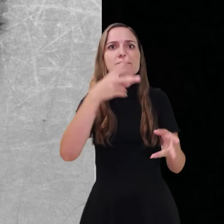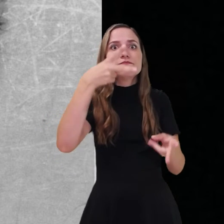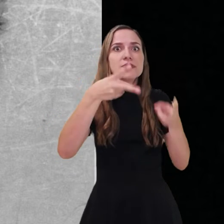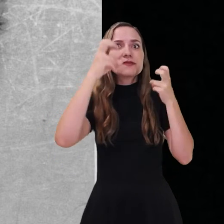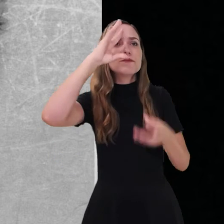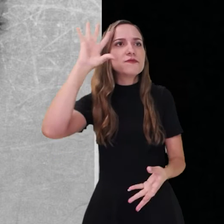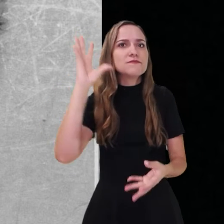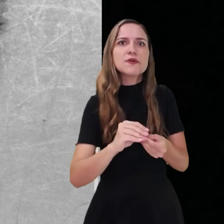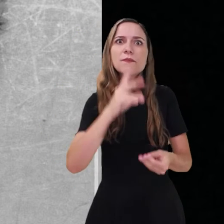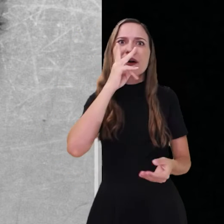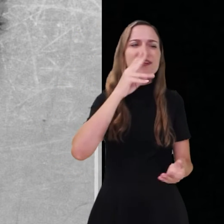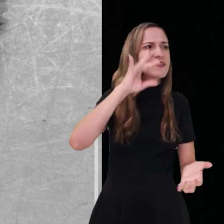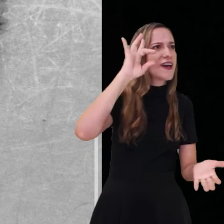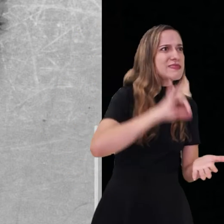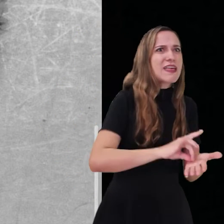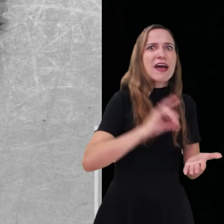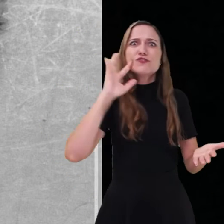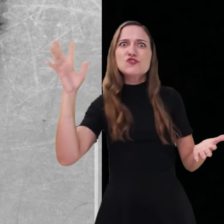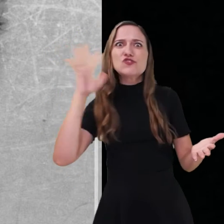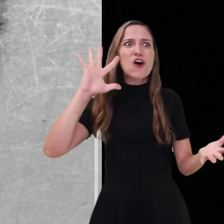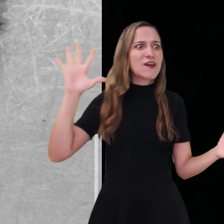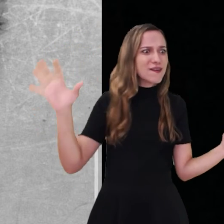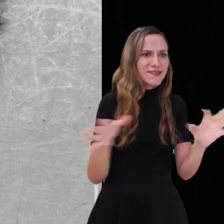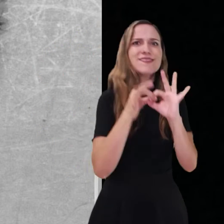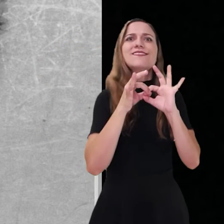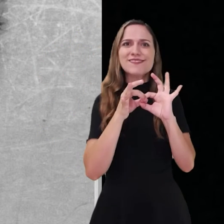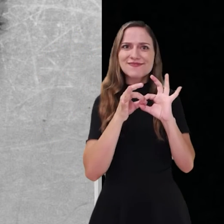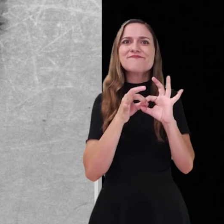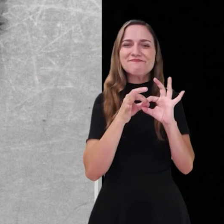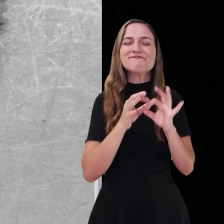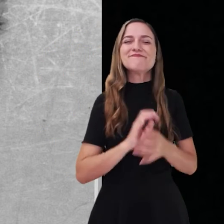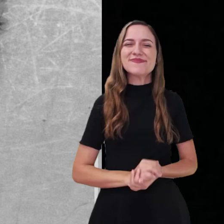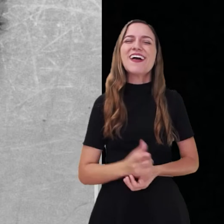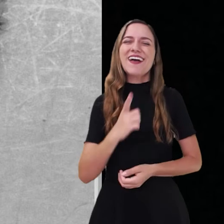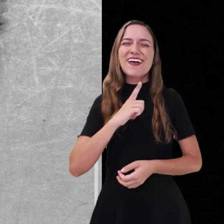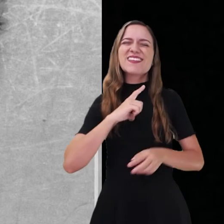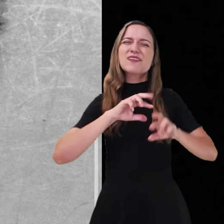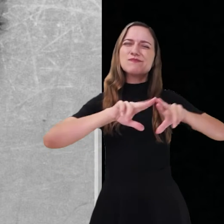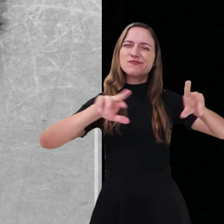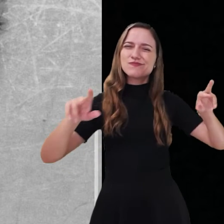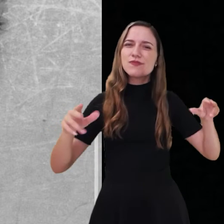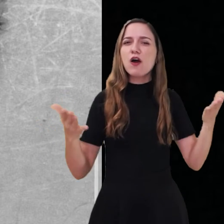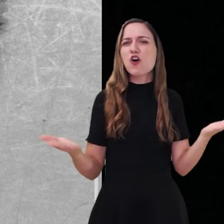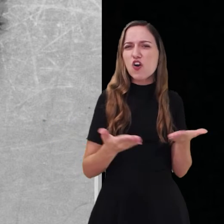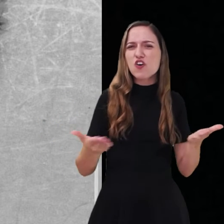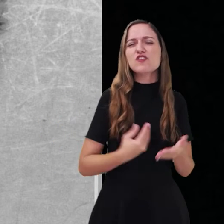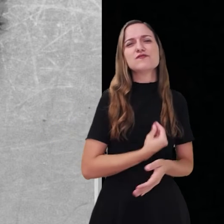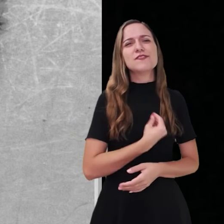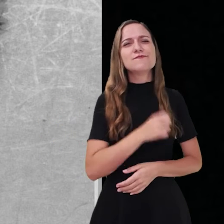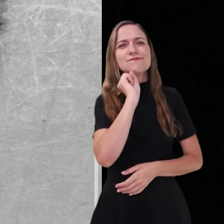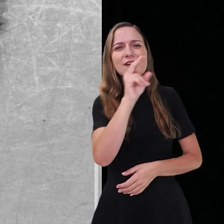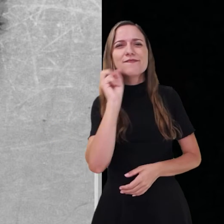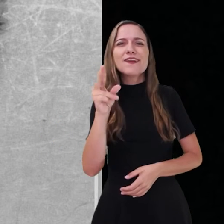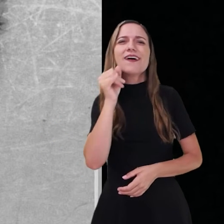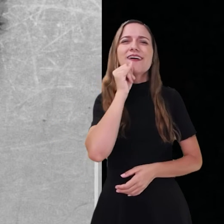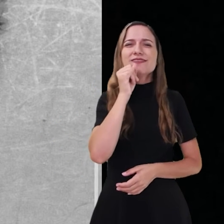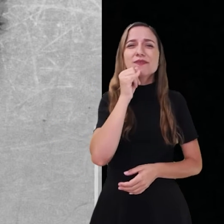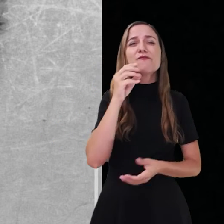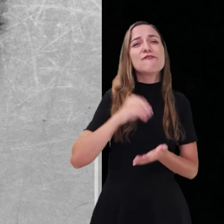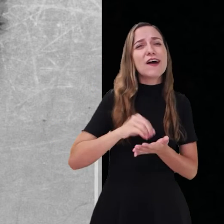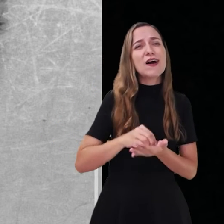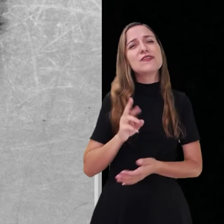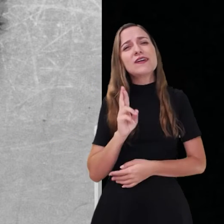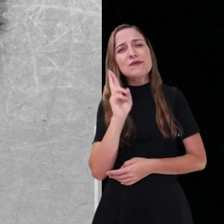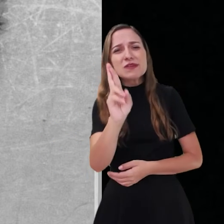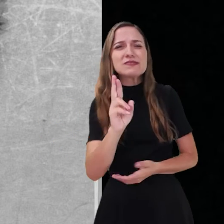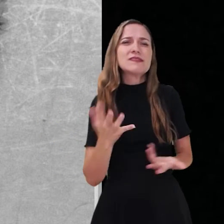onde realidade e fantasia se combinam. Apesar das diversas questões levantadas atualmente, como a